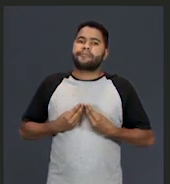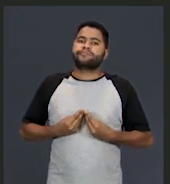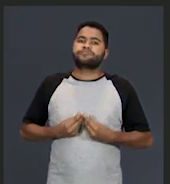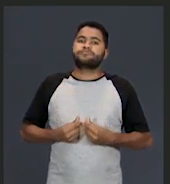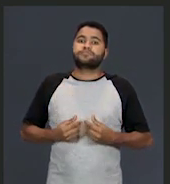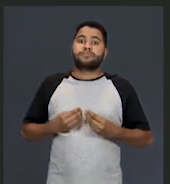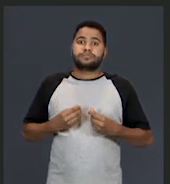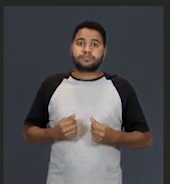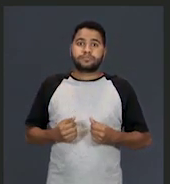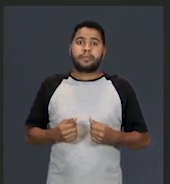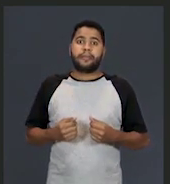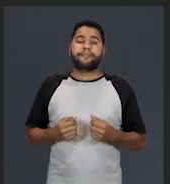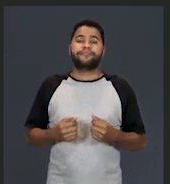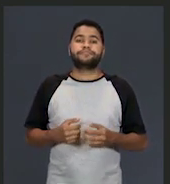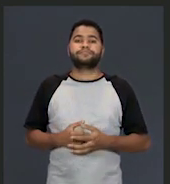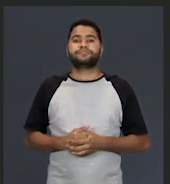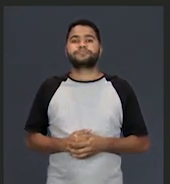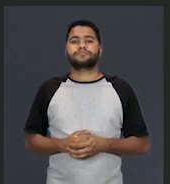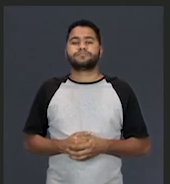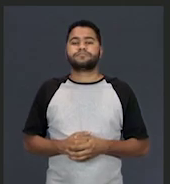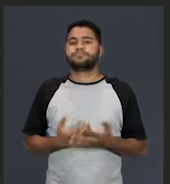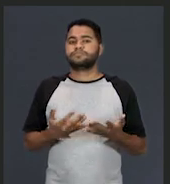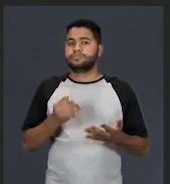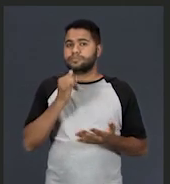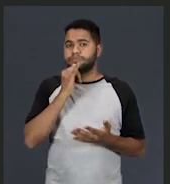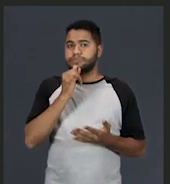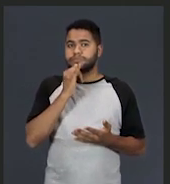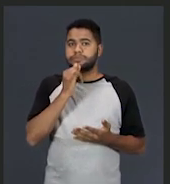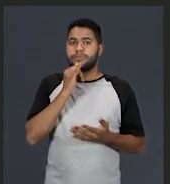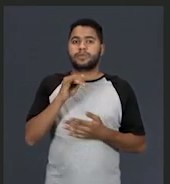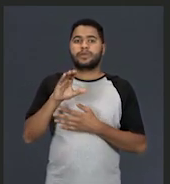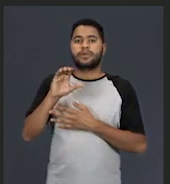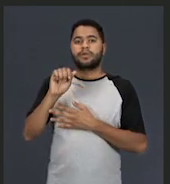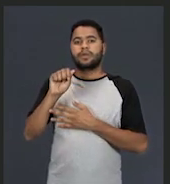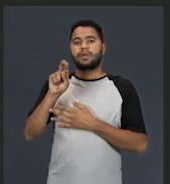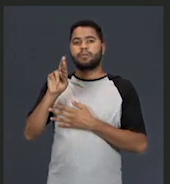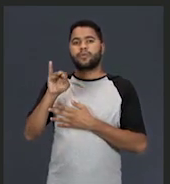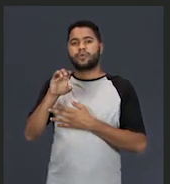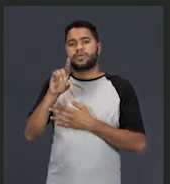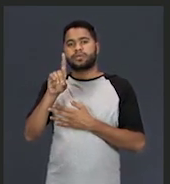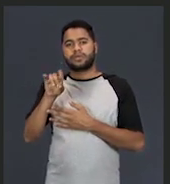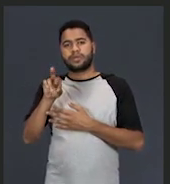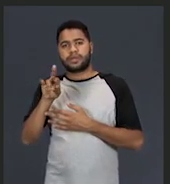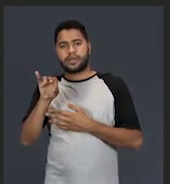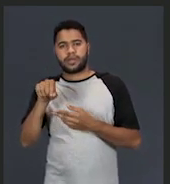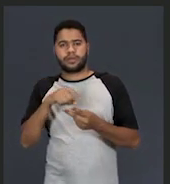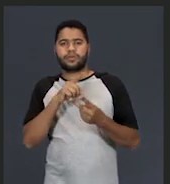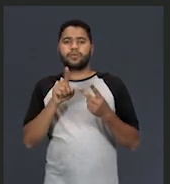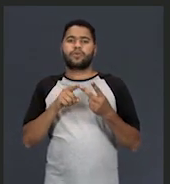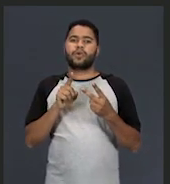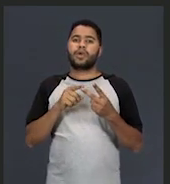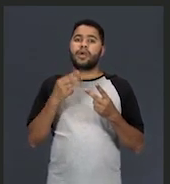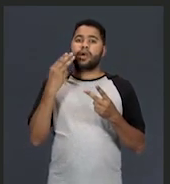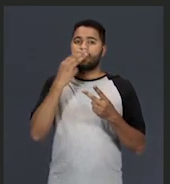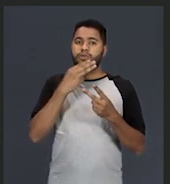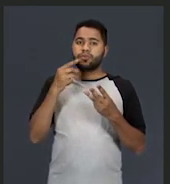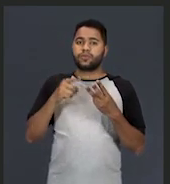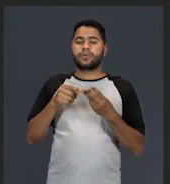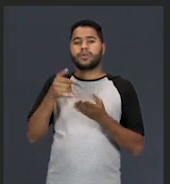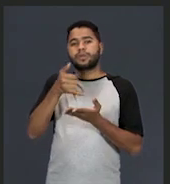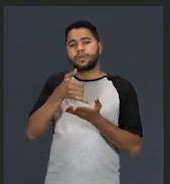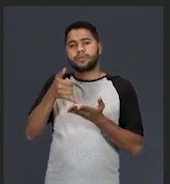e complexas, como os carboidratos ou açúcares, lipídios ou gorduras e